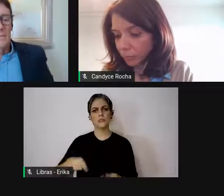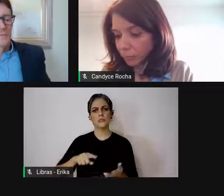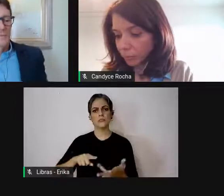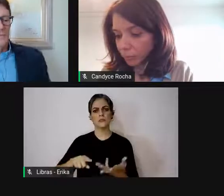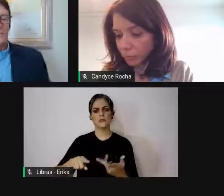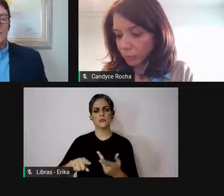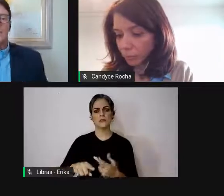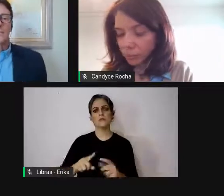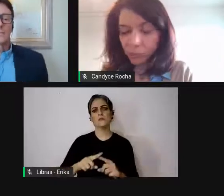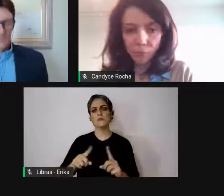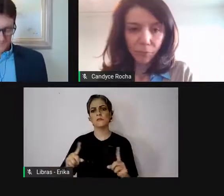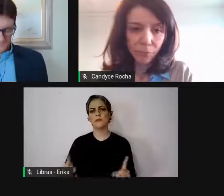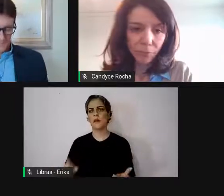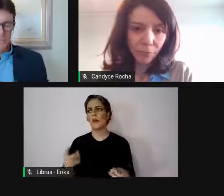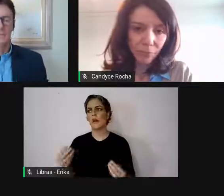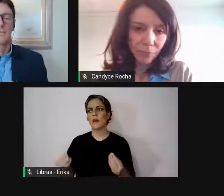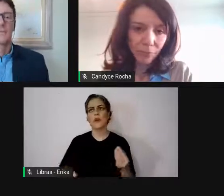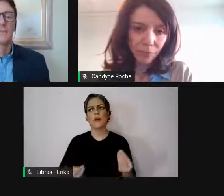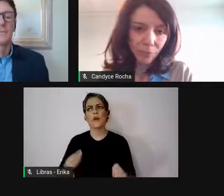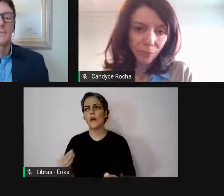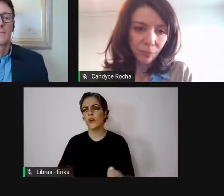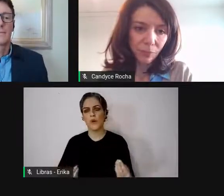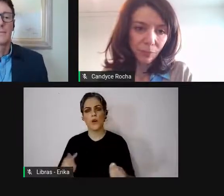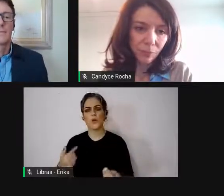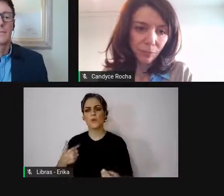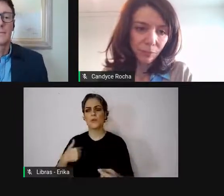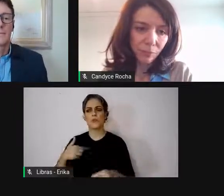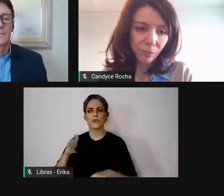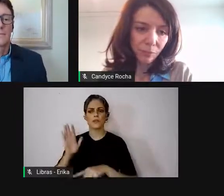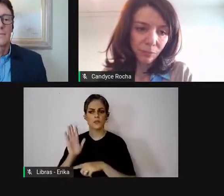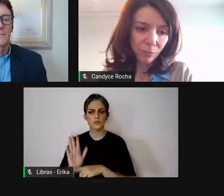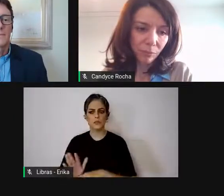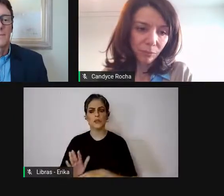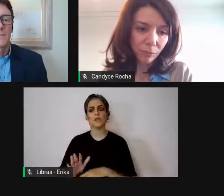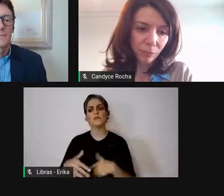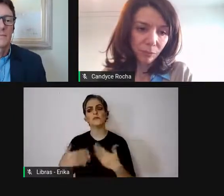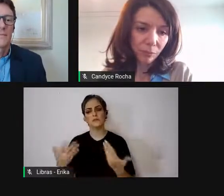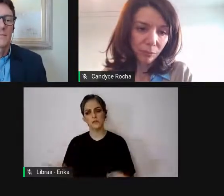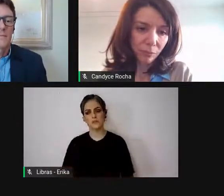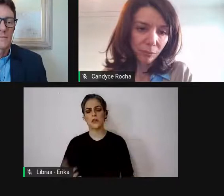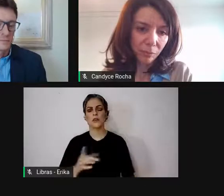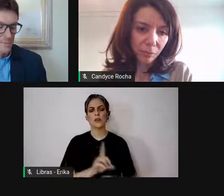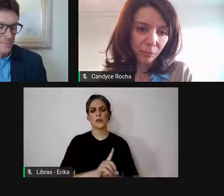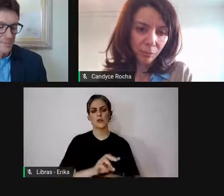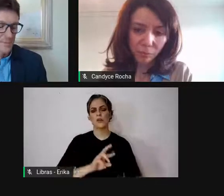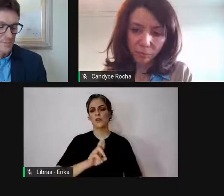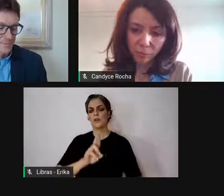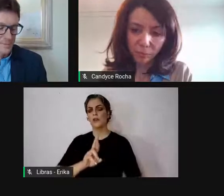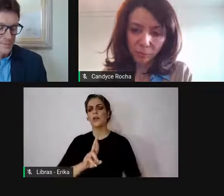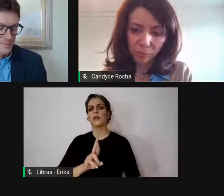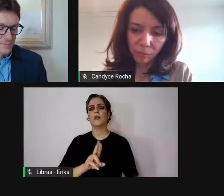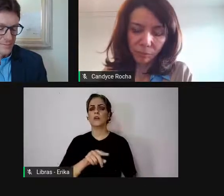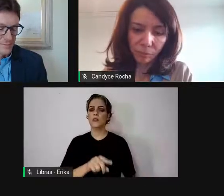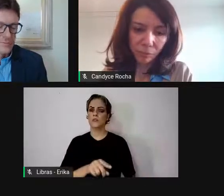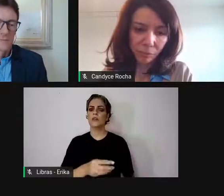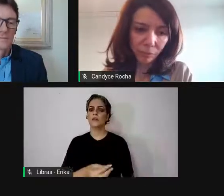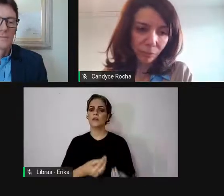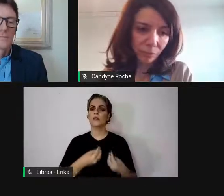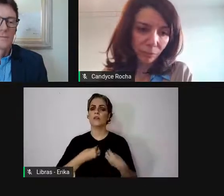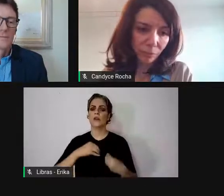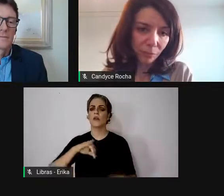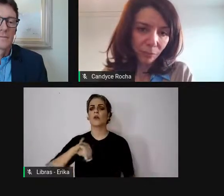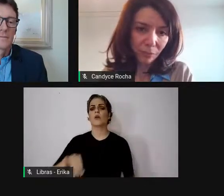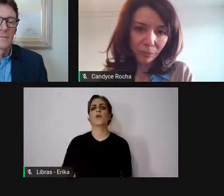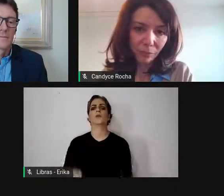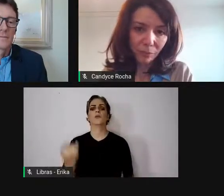né? Mas o doutoramento, ele vai, o quê? Abrindo portas. Eu vi essa questão. Vai ter hora que você